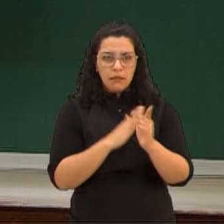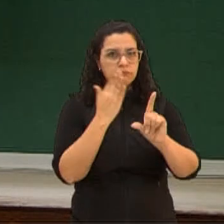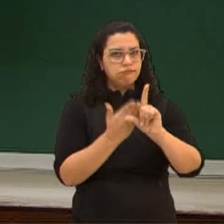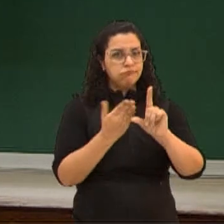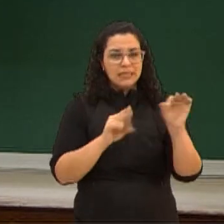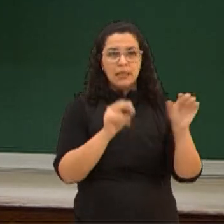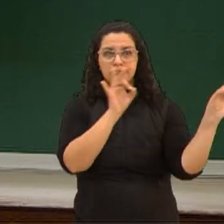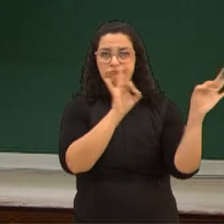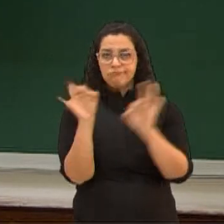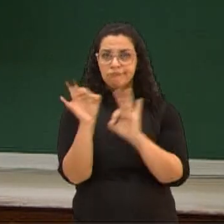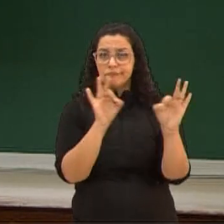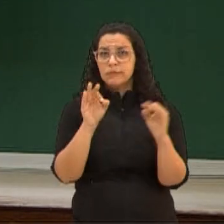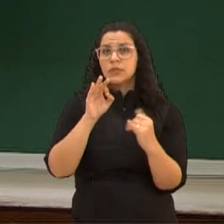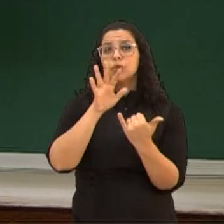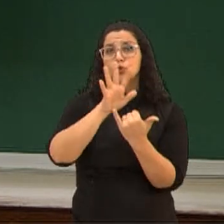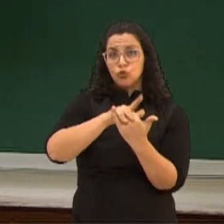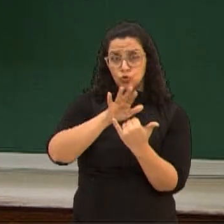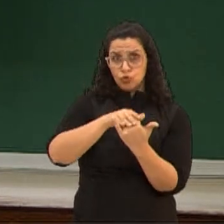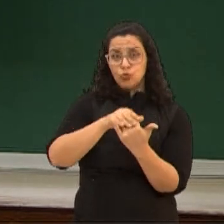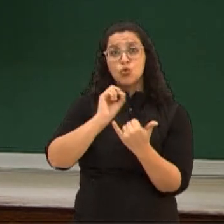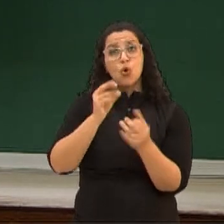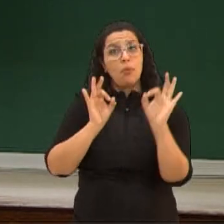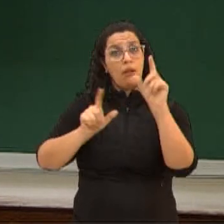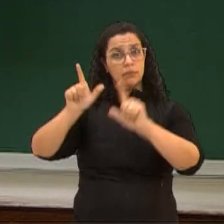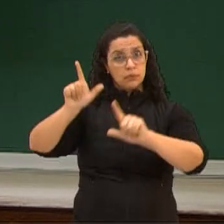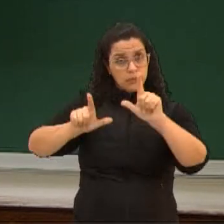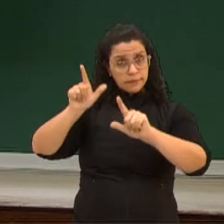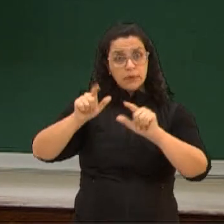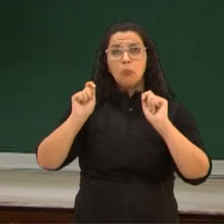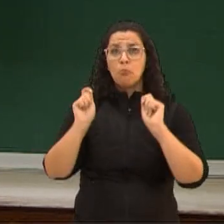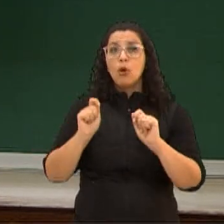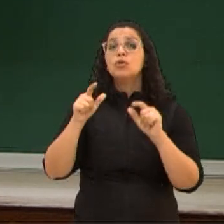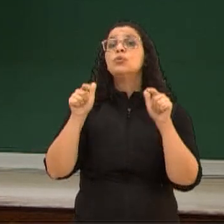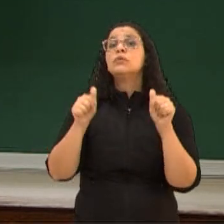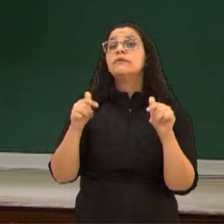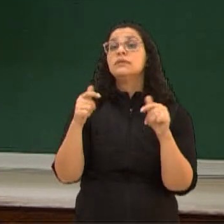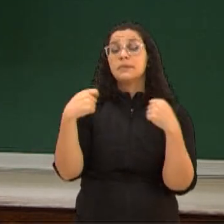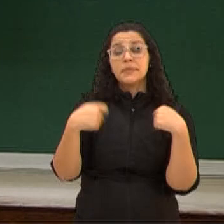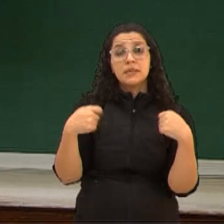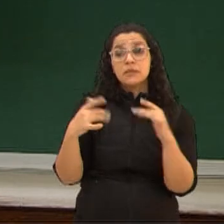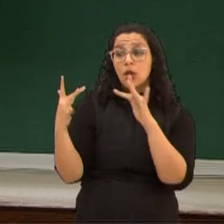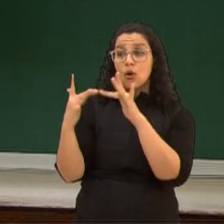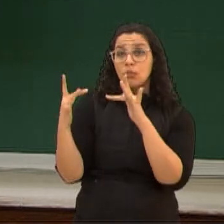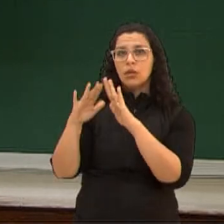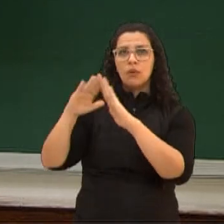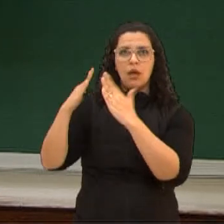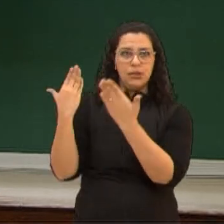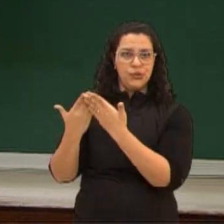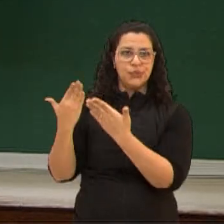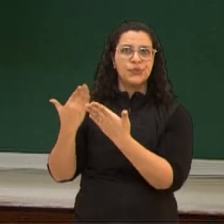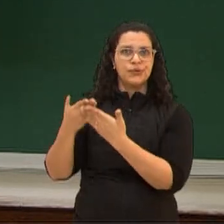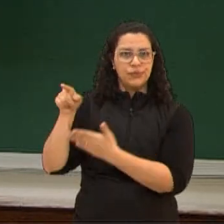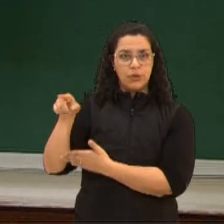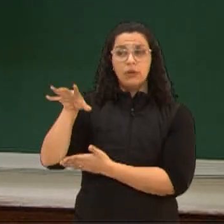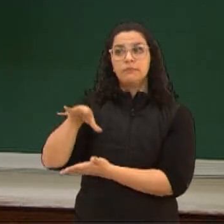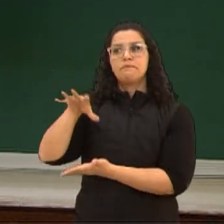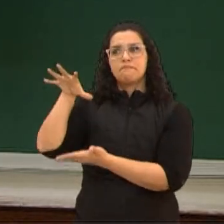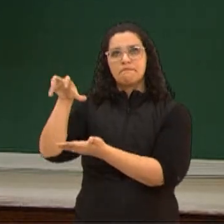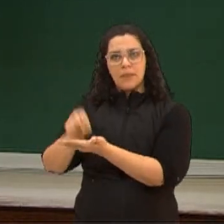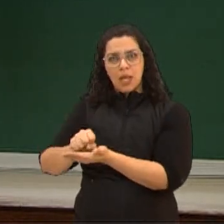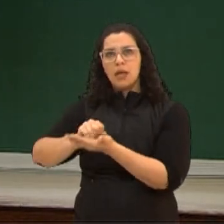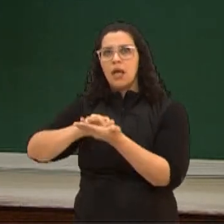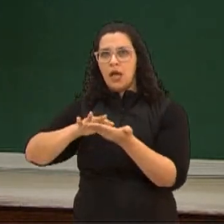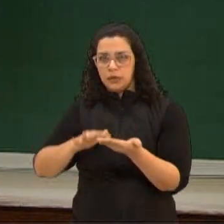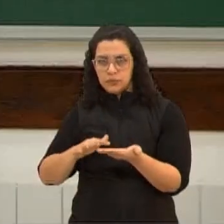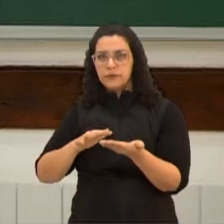está assistindo às nossas aulas pelo YouTube ou pela TV, peço que vocês entrem em contato com a sua escola para que você